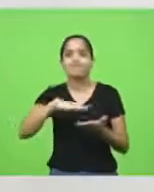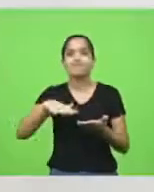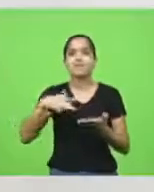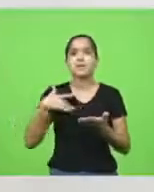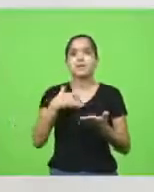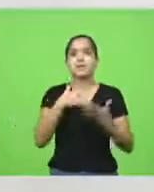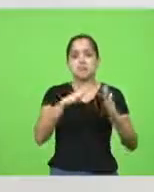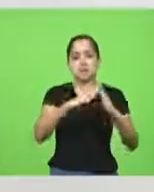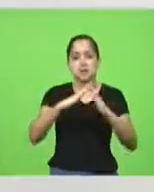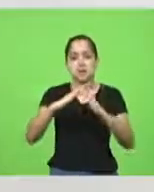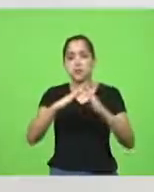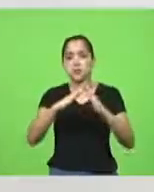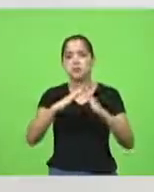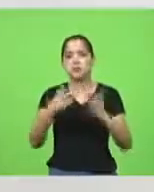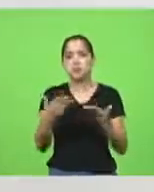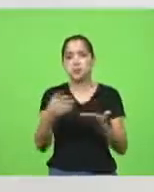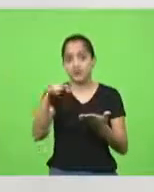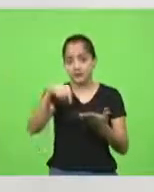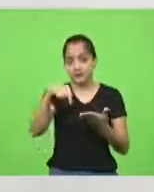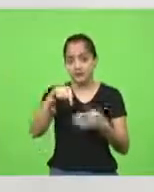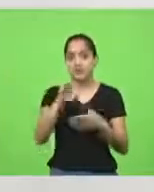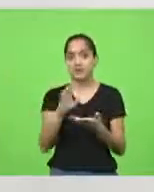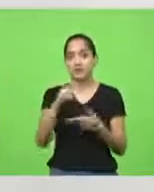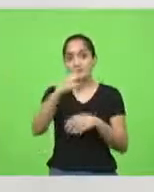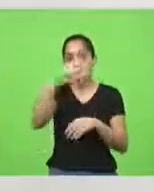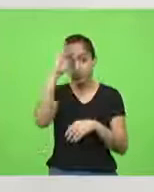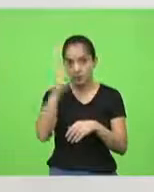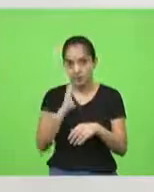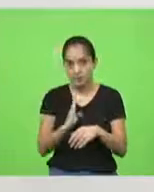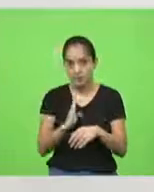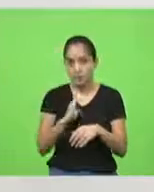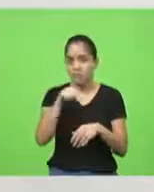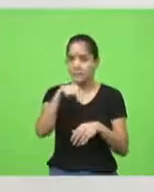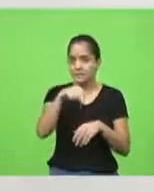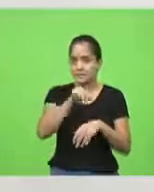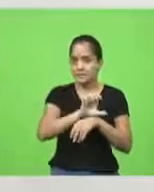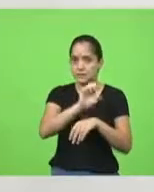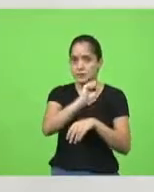saúde deste país. Eu vou falar aqui em Santa Catarina.